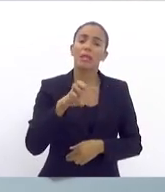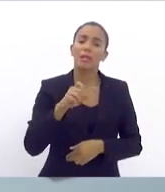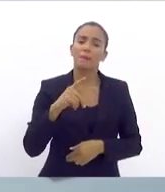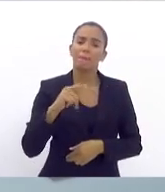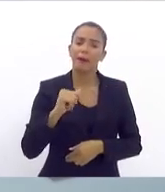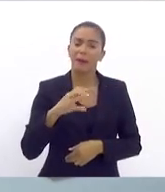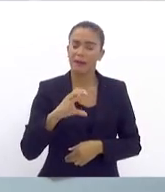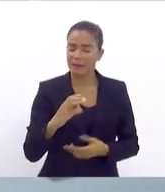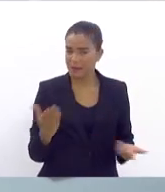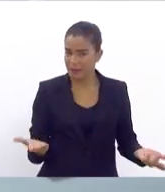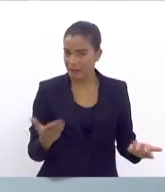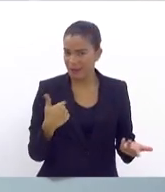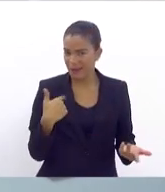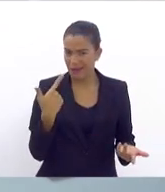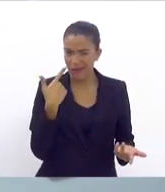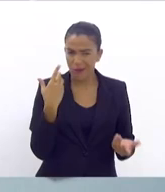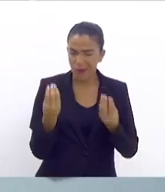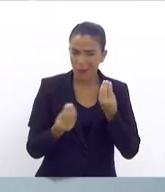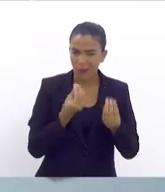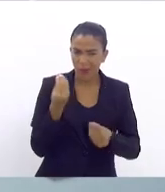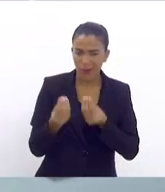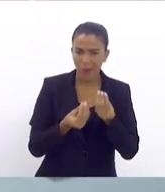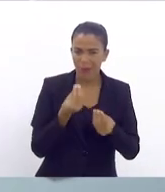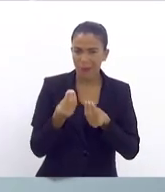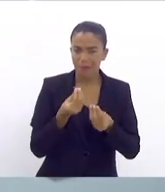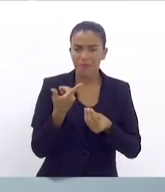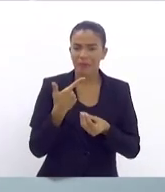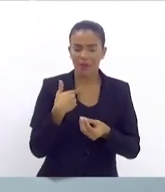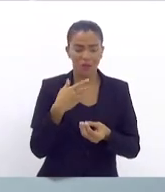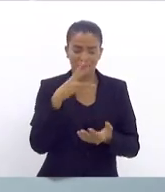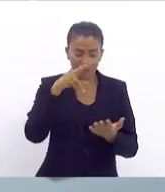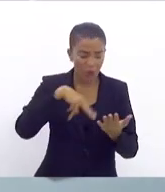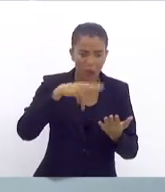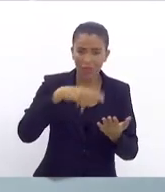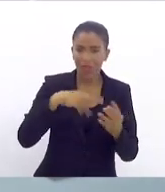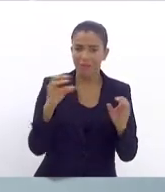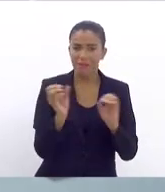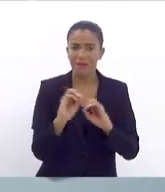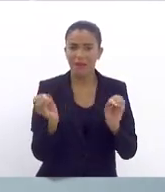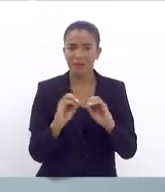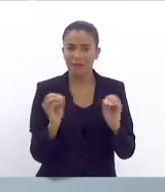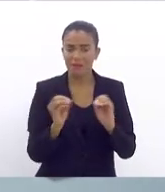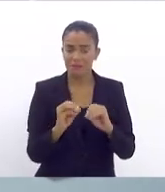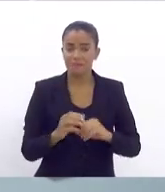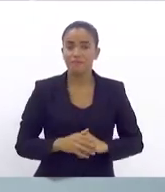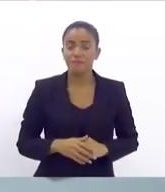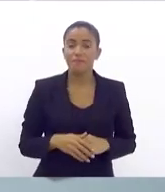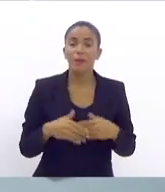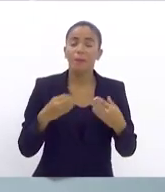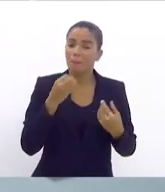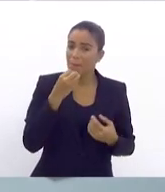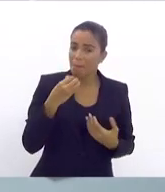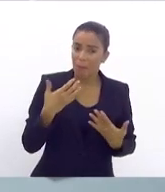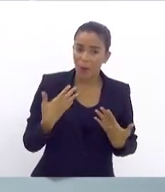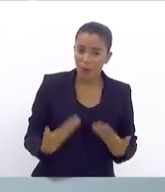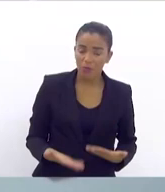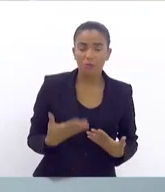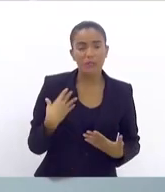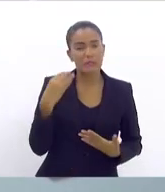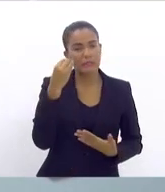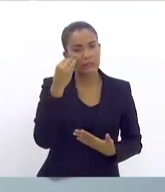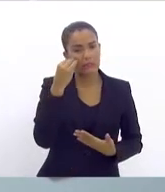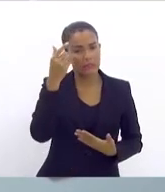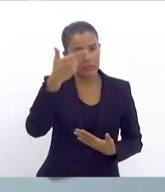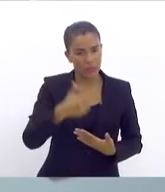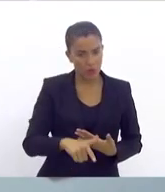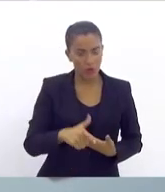E aí, sem saída, não apreciava absolutamente nada. Bom, mas eu acho que tentar